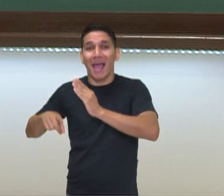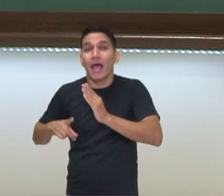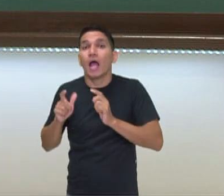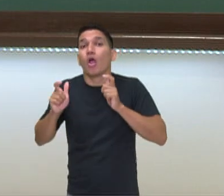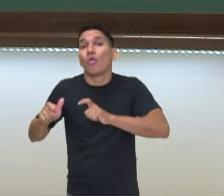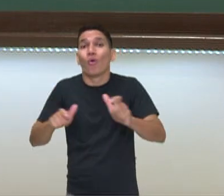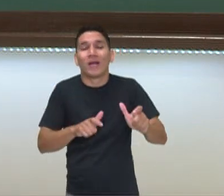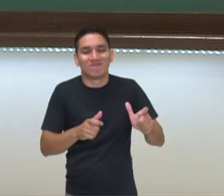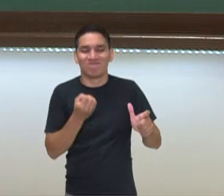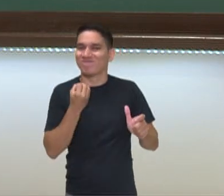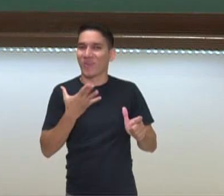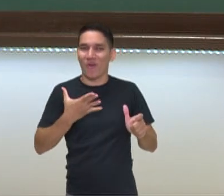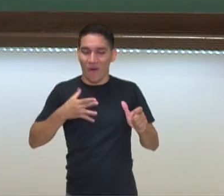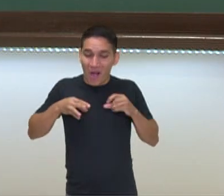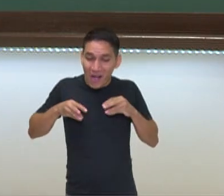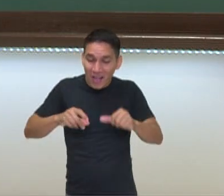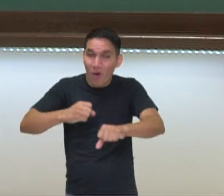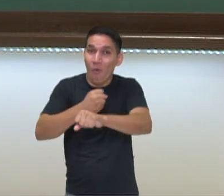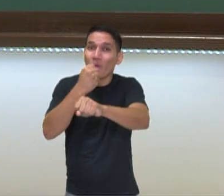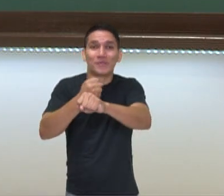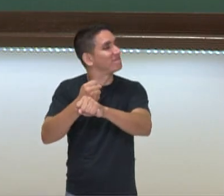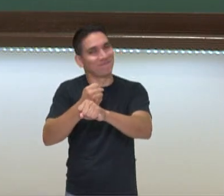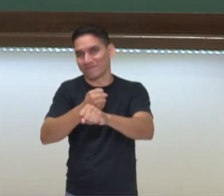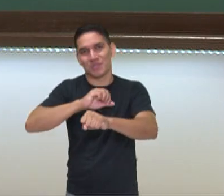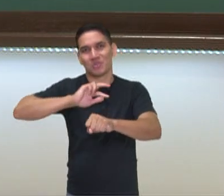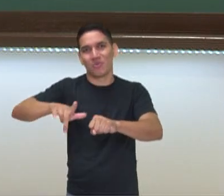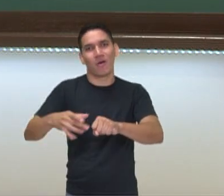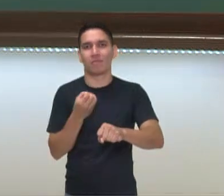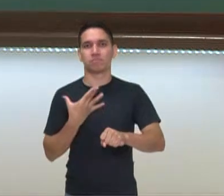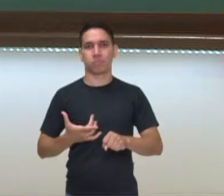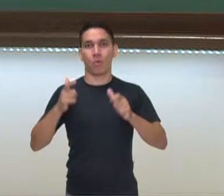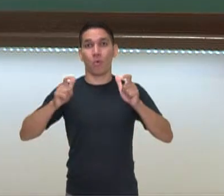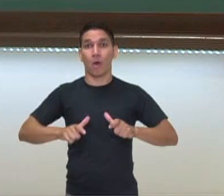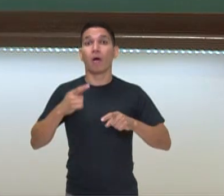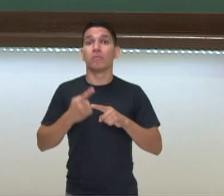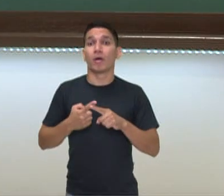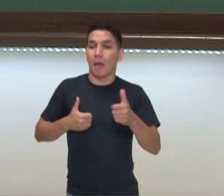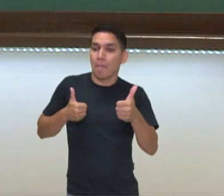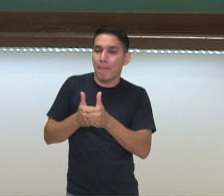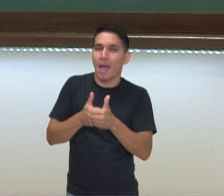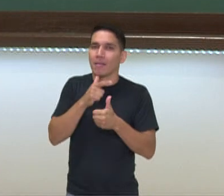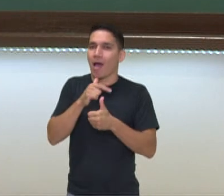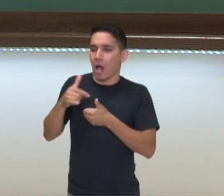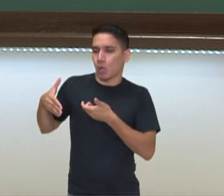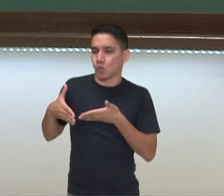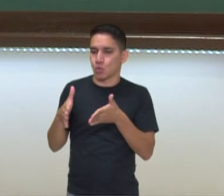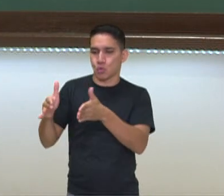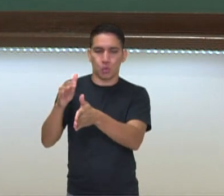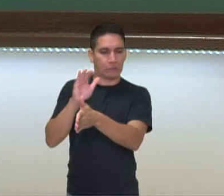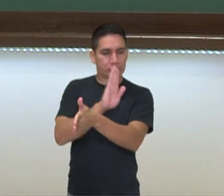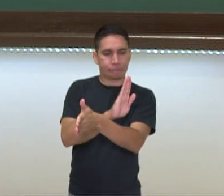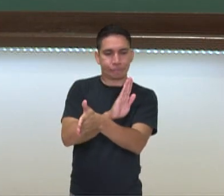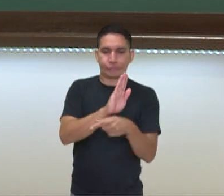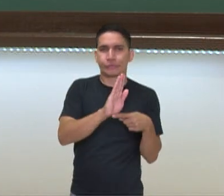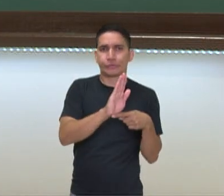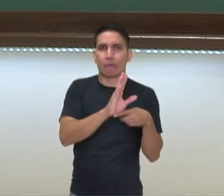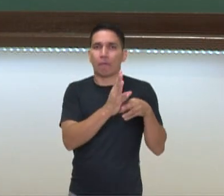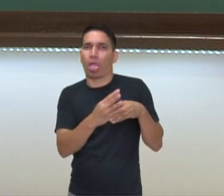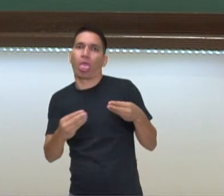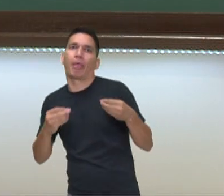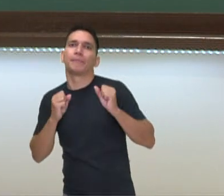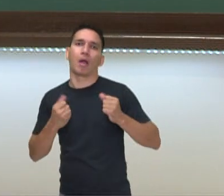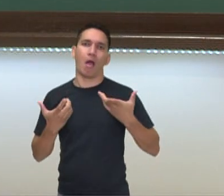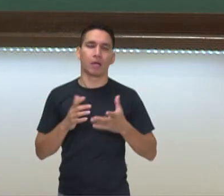que são impróprios para a construção, por serem próximos a cursos de água, a rios, ou ainda